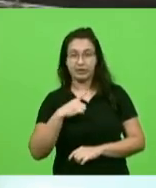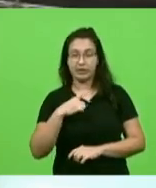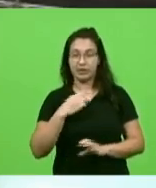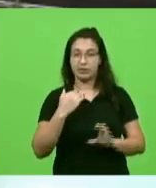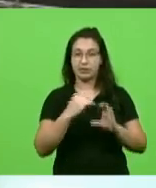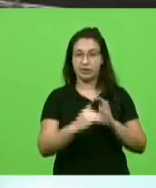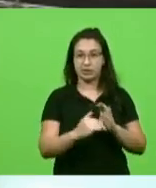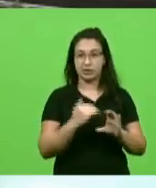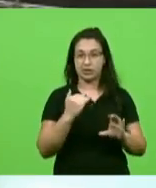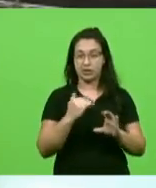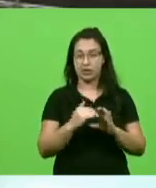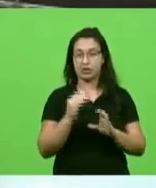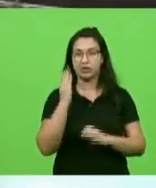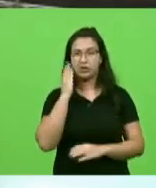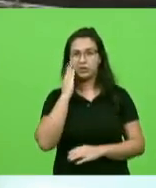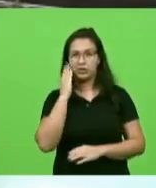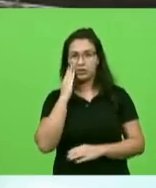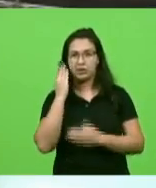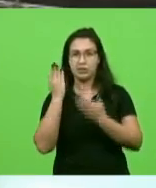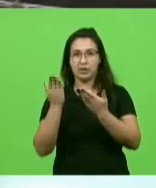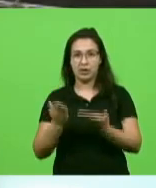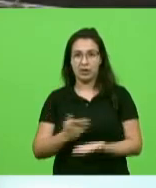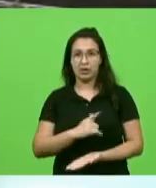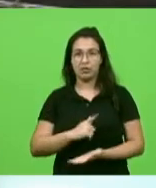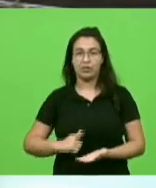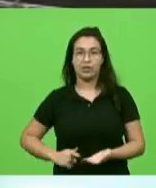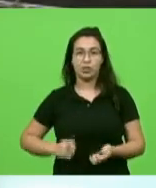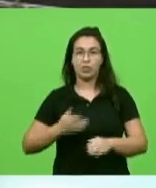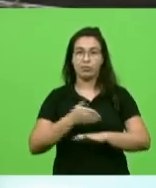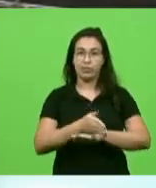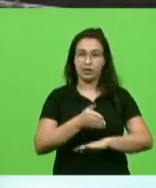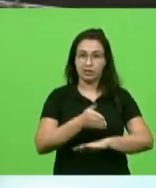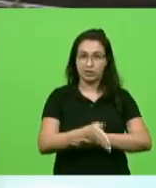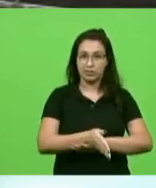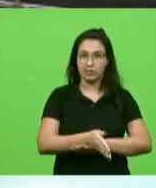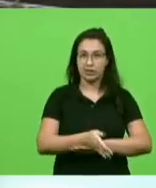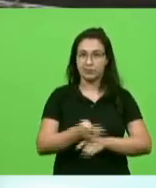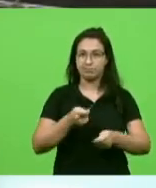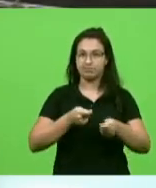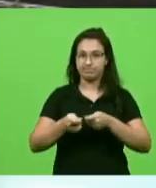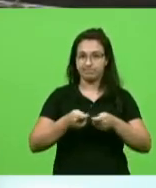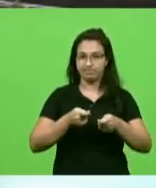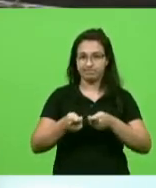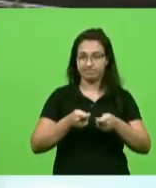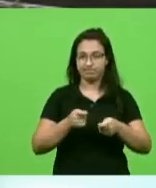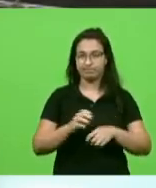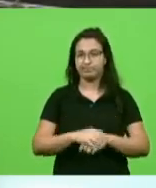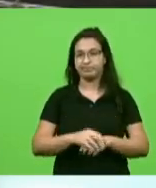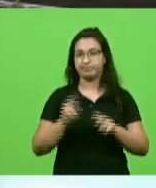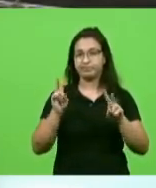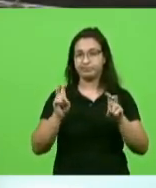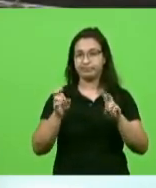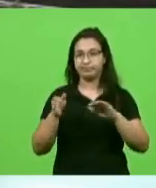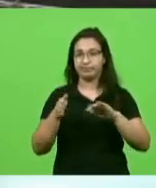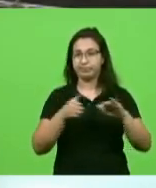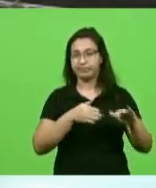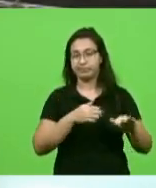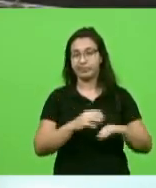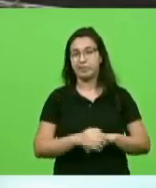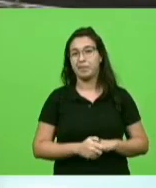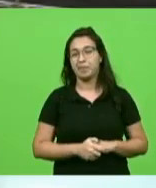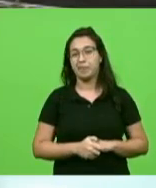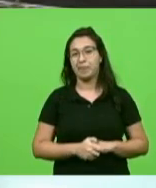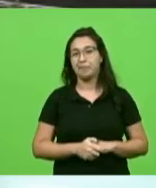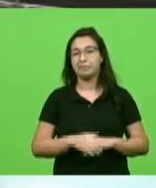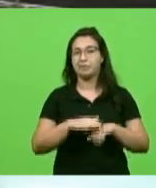sugere a ciência EA participação do Governador Carlos Moisés sobre a negociação com cascos Como de fato